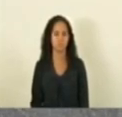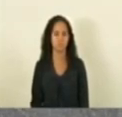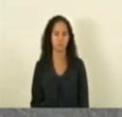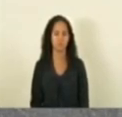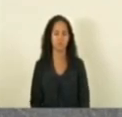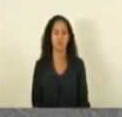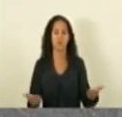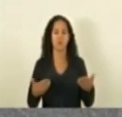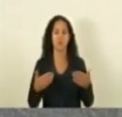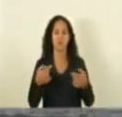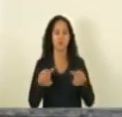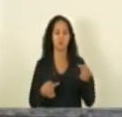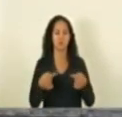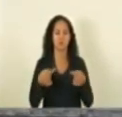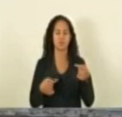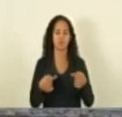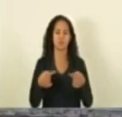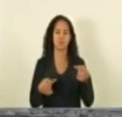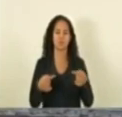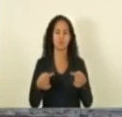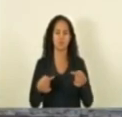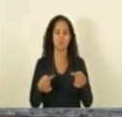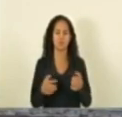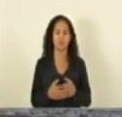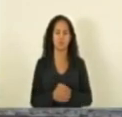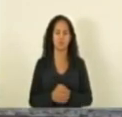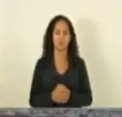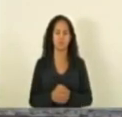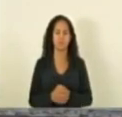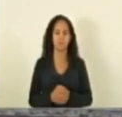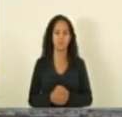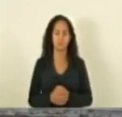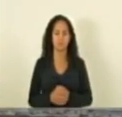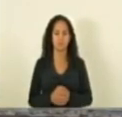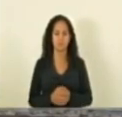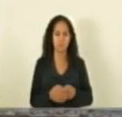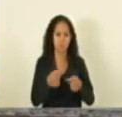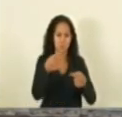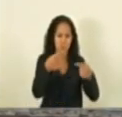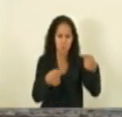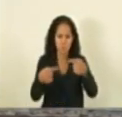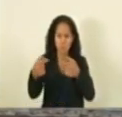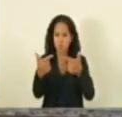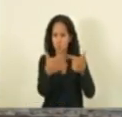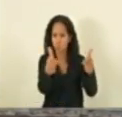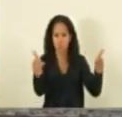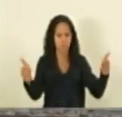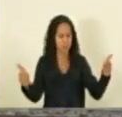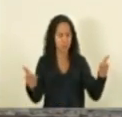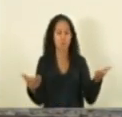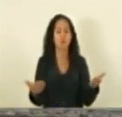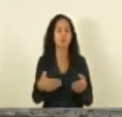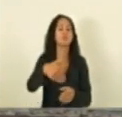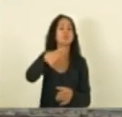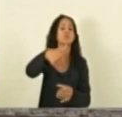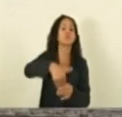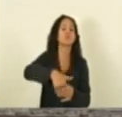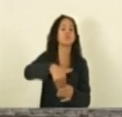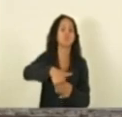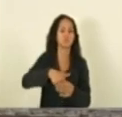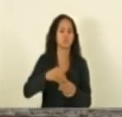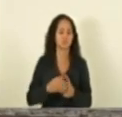Em discussão, não havendo quem queira discutir, em